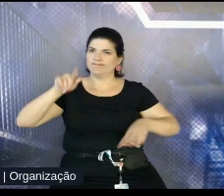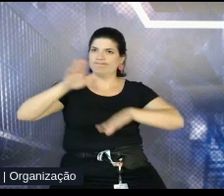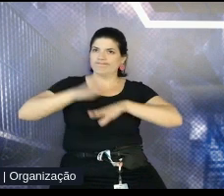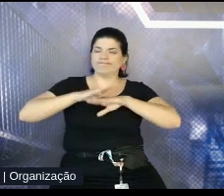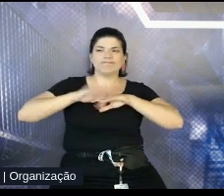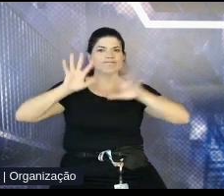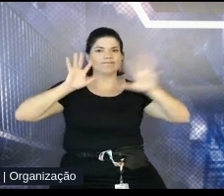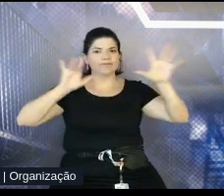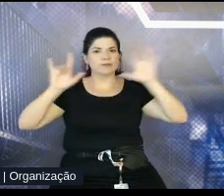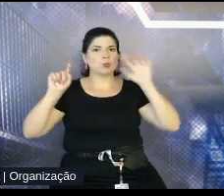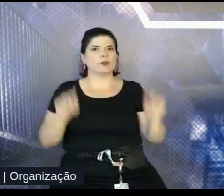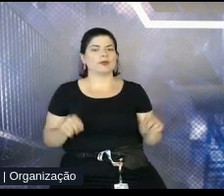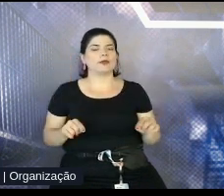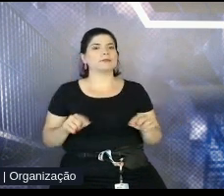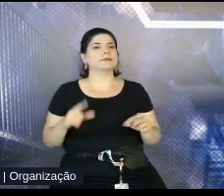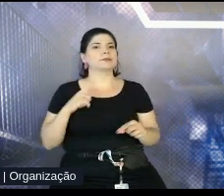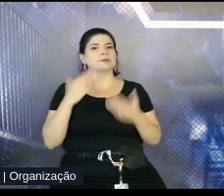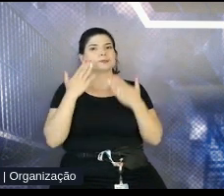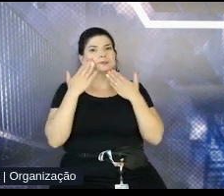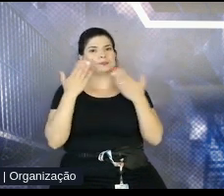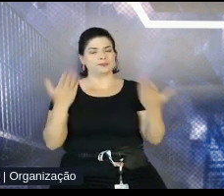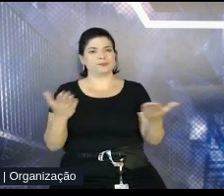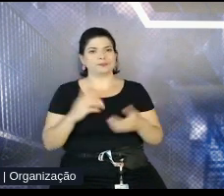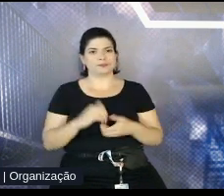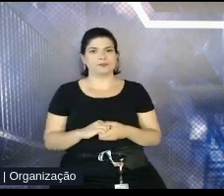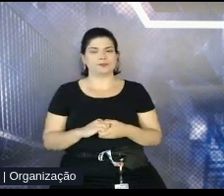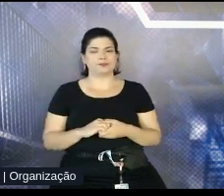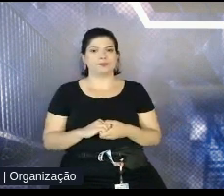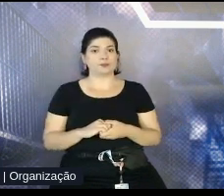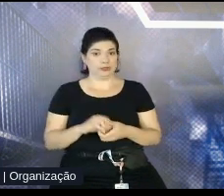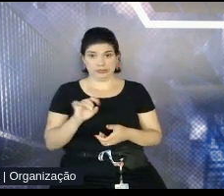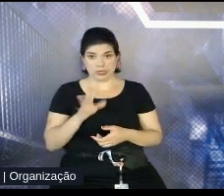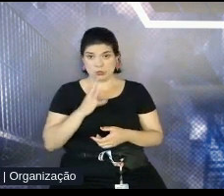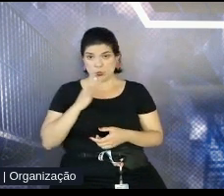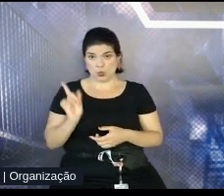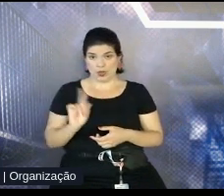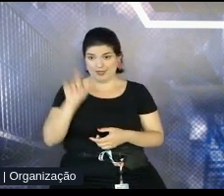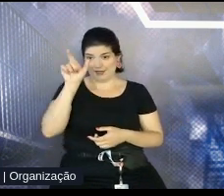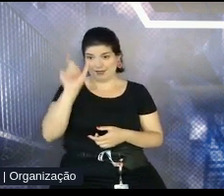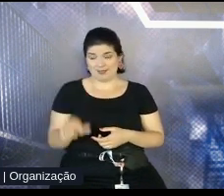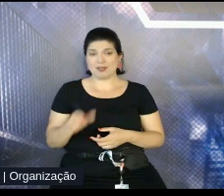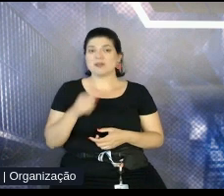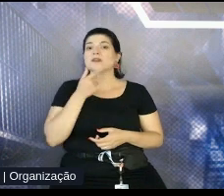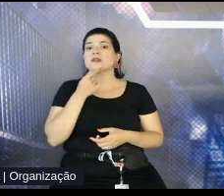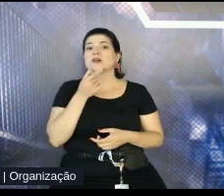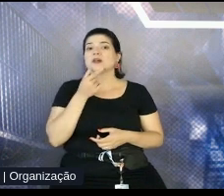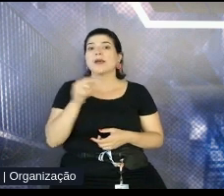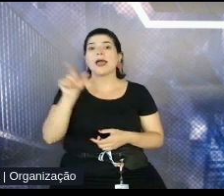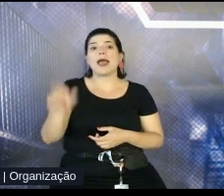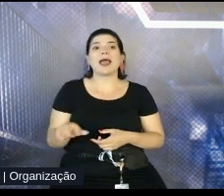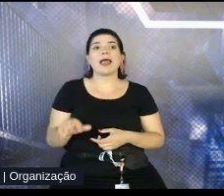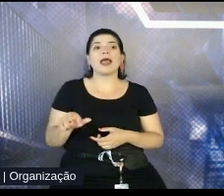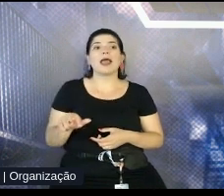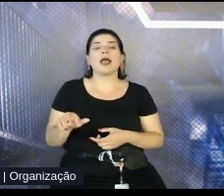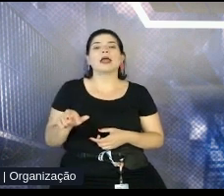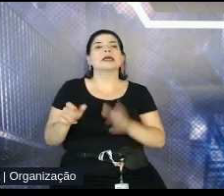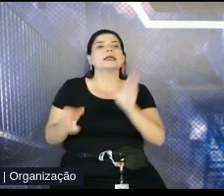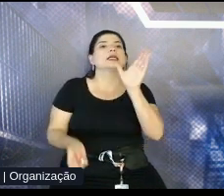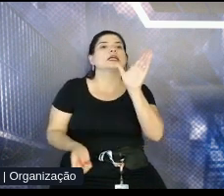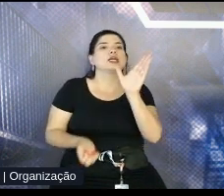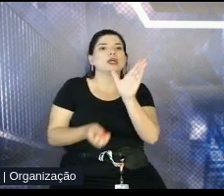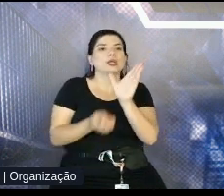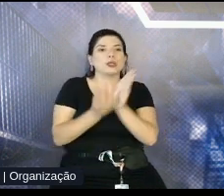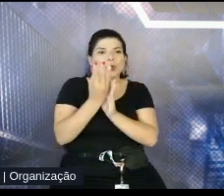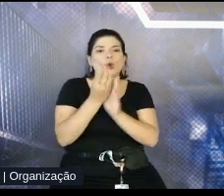frase é do Tim Berners-Lee. Tim Berners-Lee, para quem não sabe, é basicamente o cara ali que fundou a web, né? Fundou